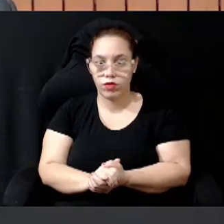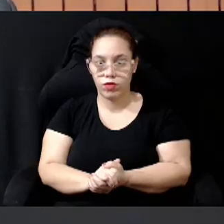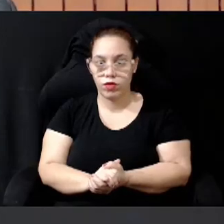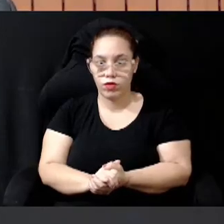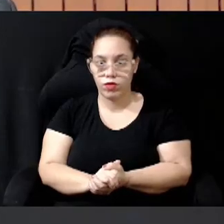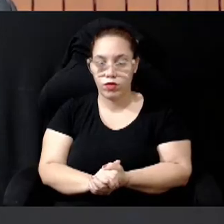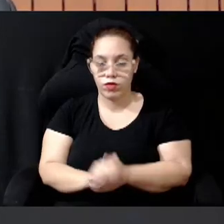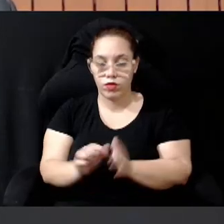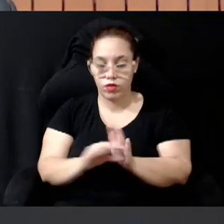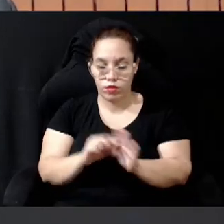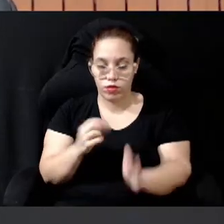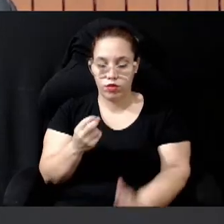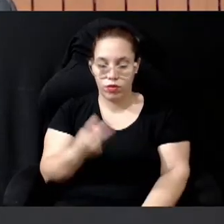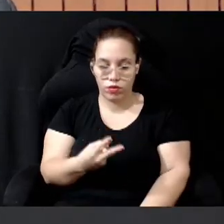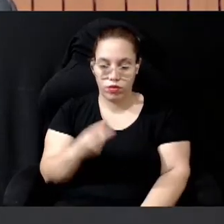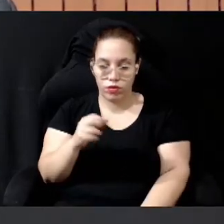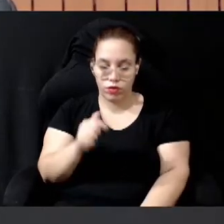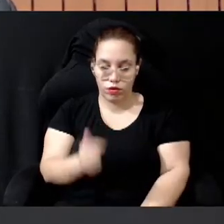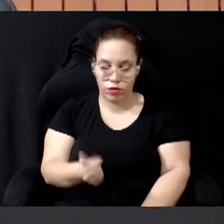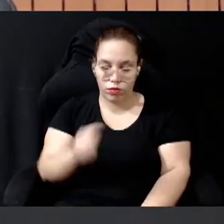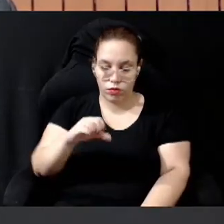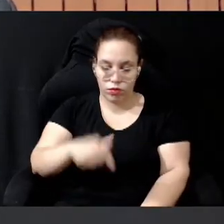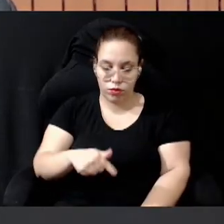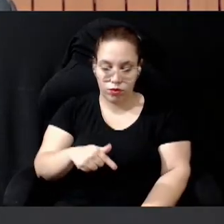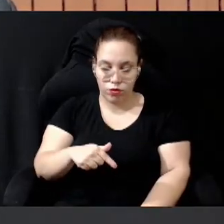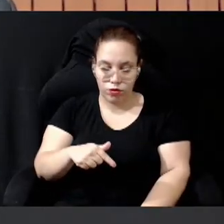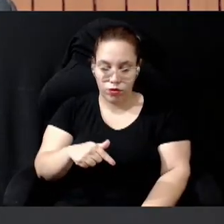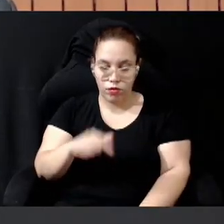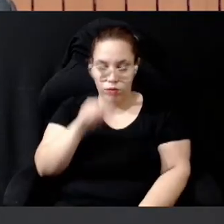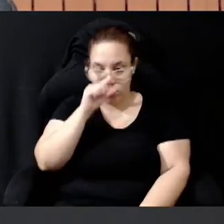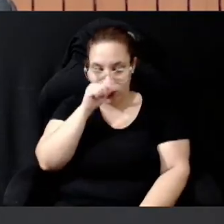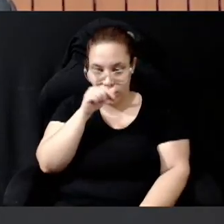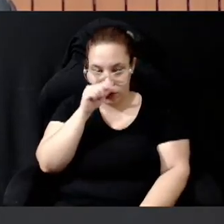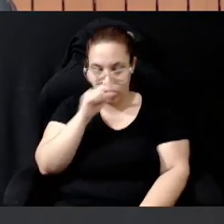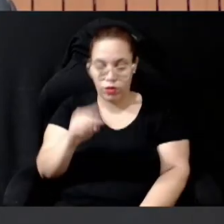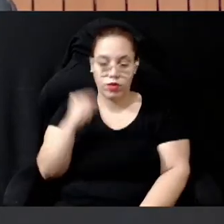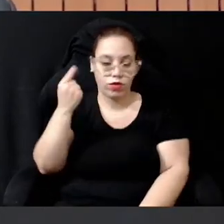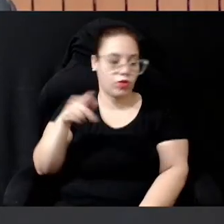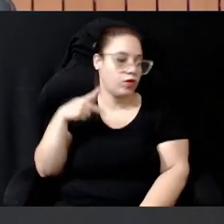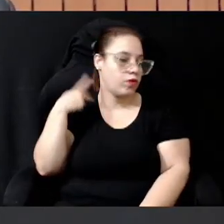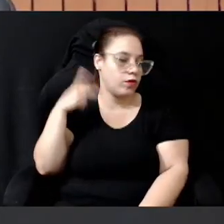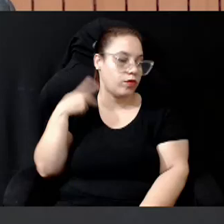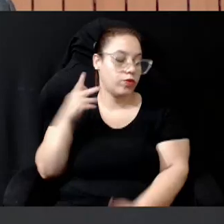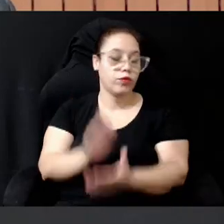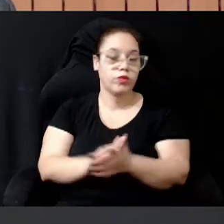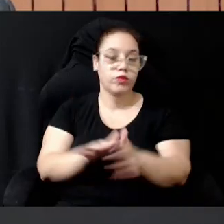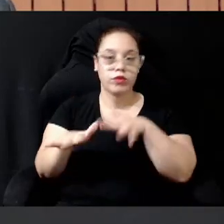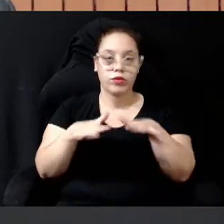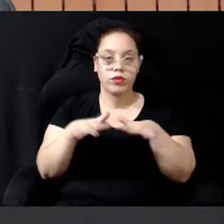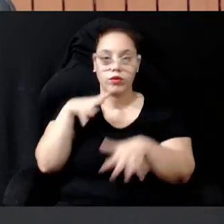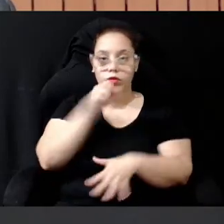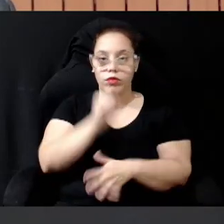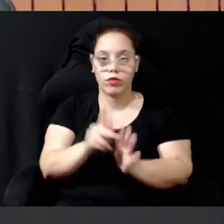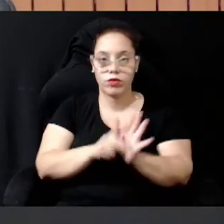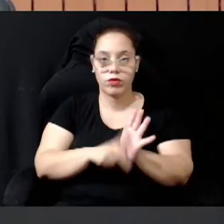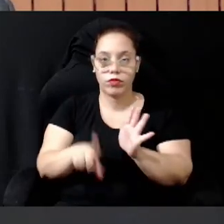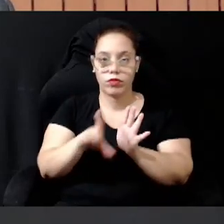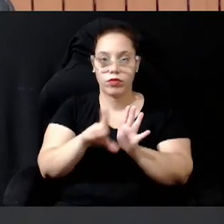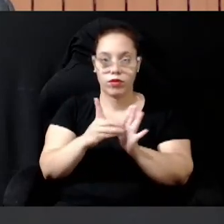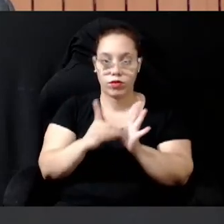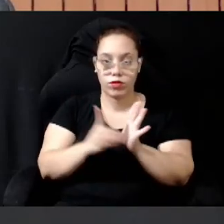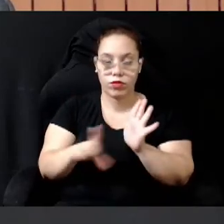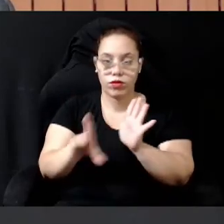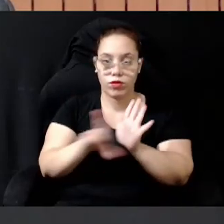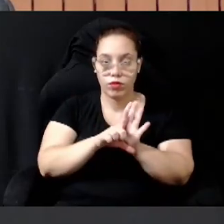de número 2197, vereador Arnaldo Salvetti, e também de outros vereadores, que requer a tramitação em regime de urgência do projeto de decreto legislativo